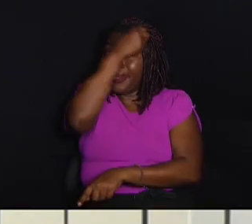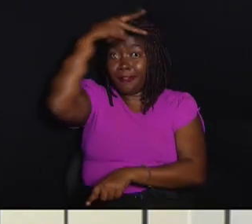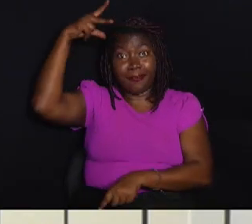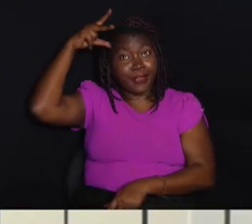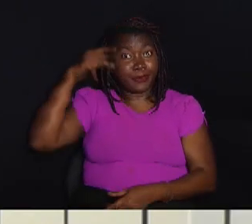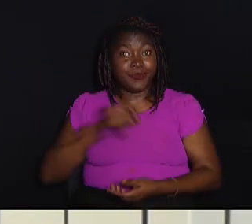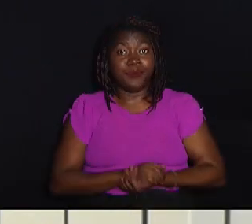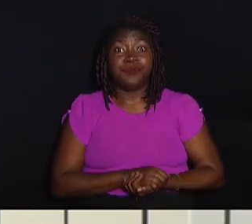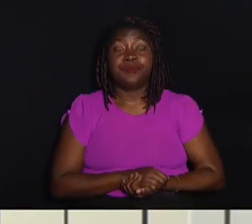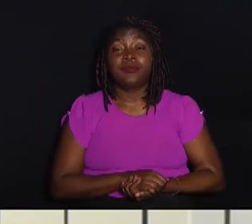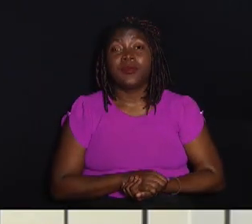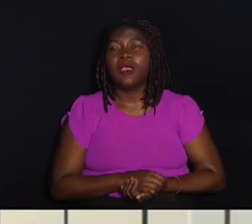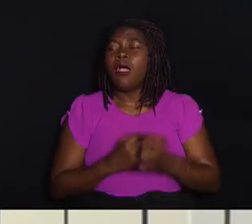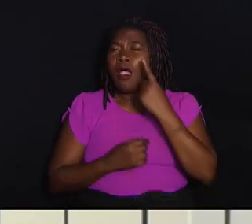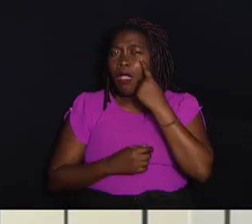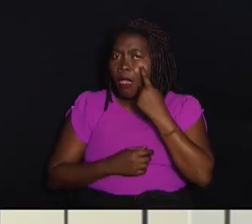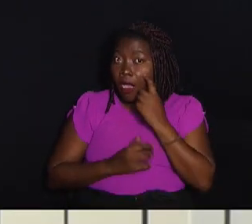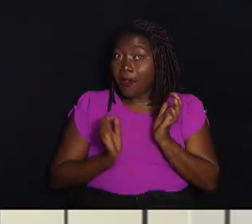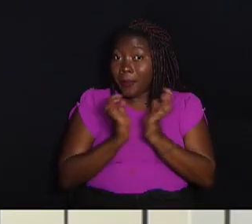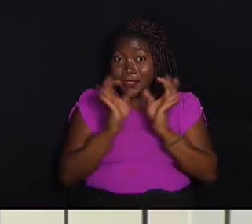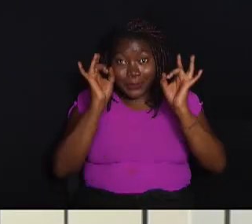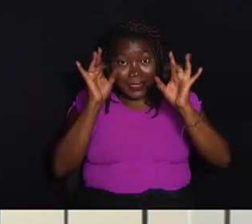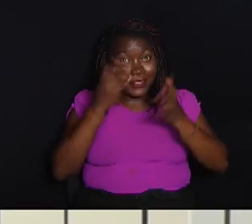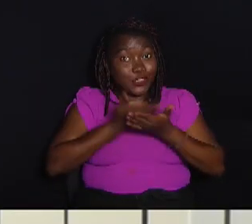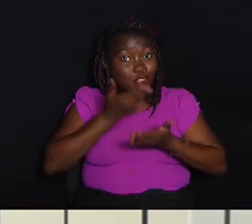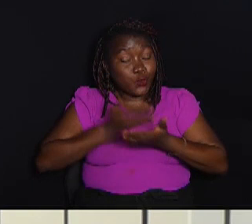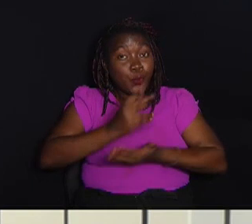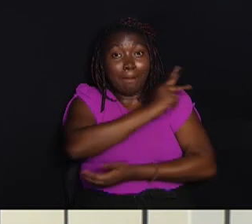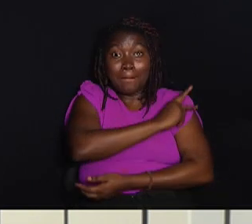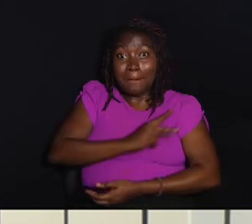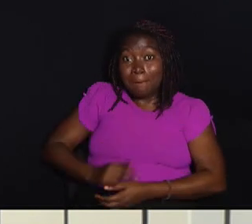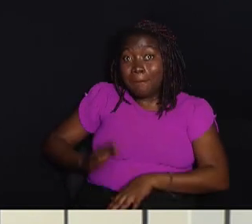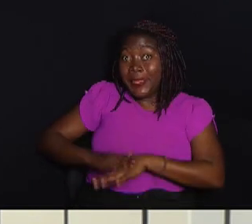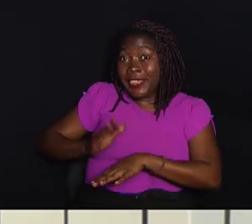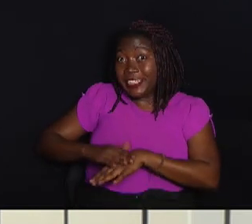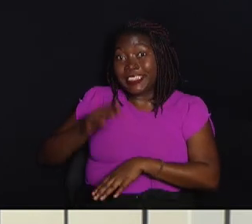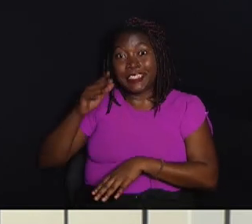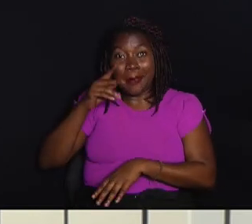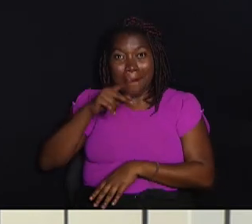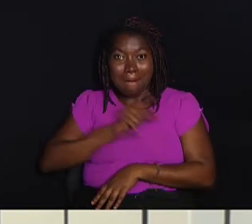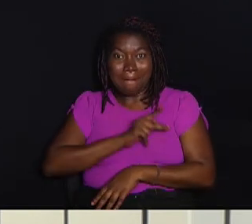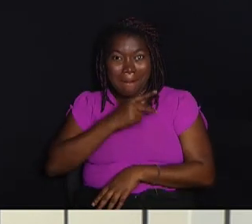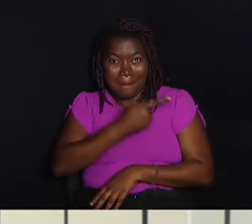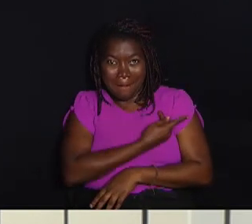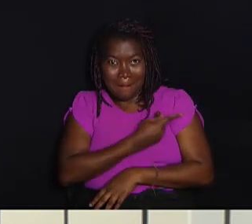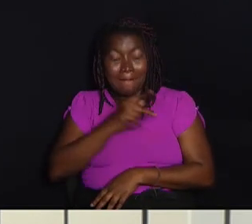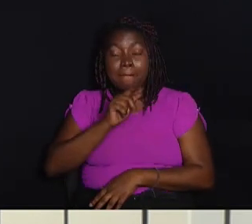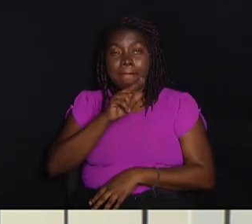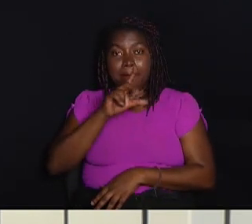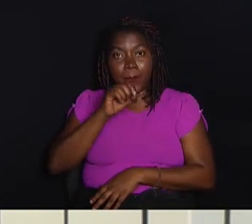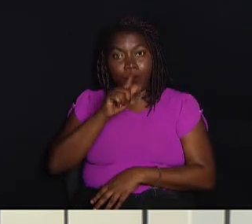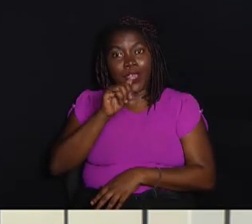prefeito e olha só a comissão especial de estudos presidida pelo vereador Paulo Gaspar acompanhou durante o ano